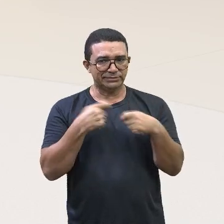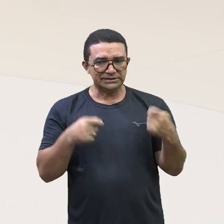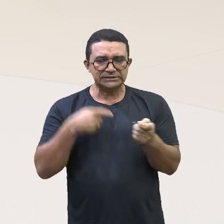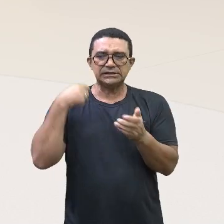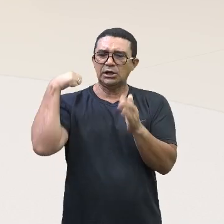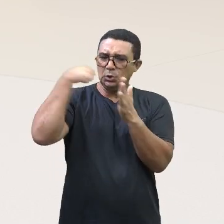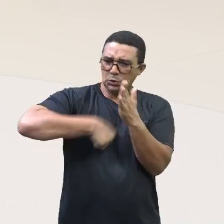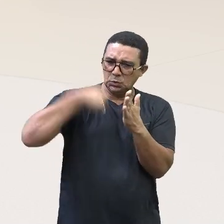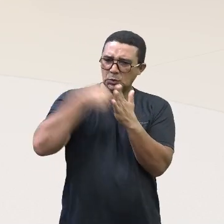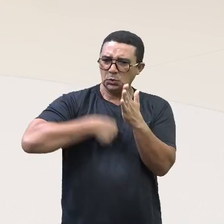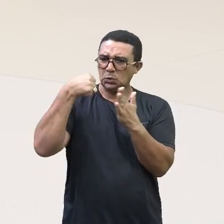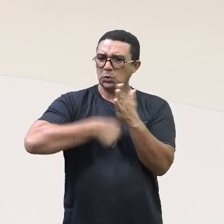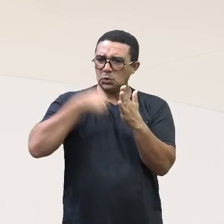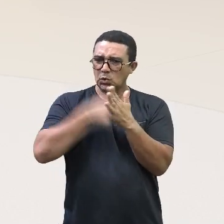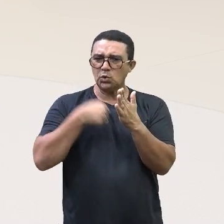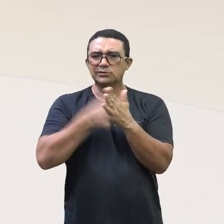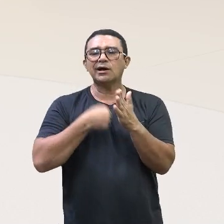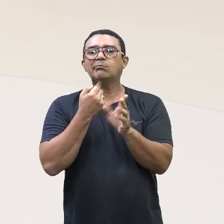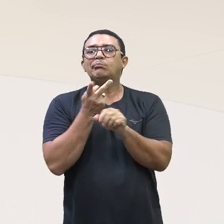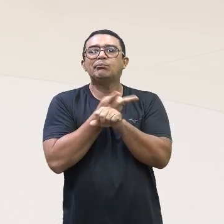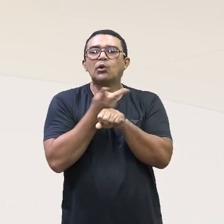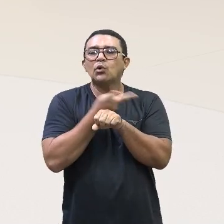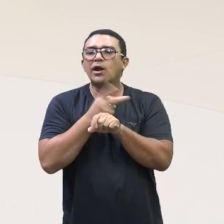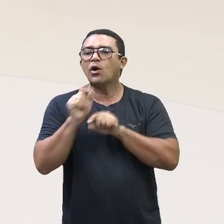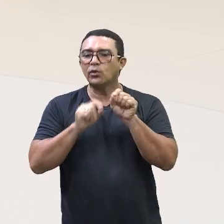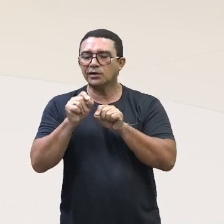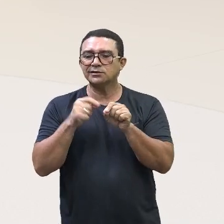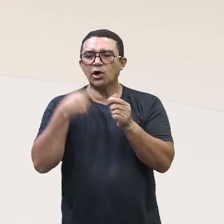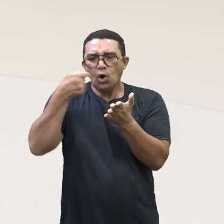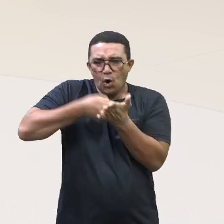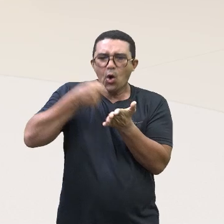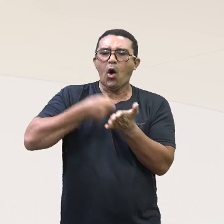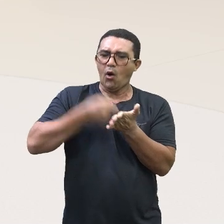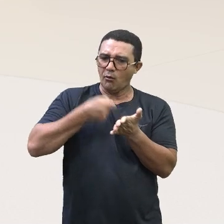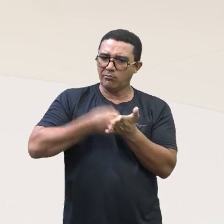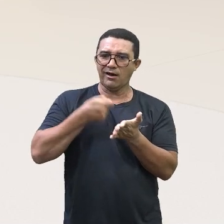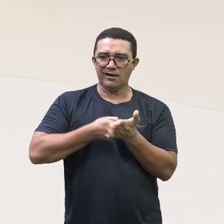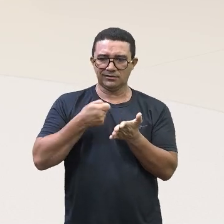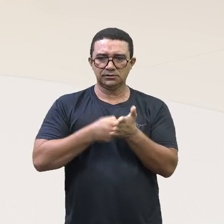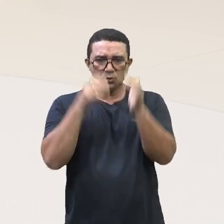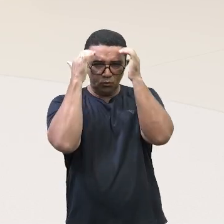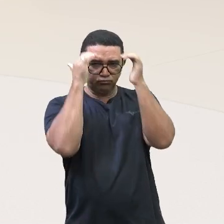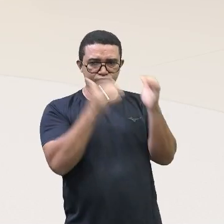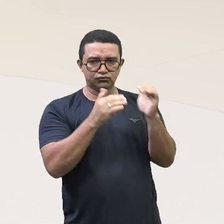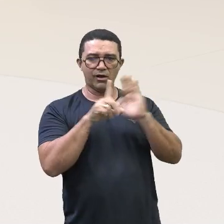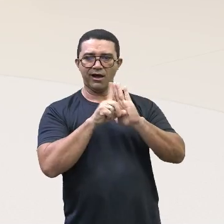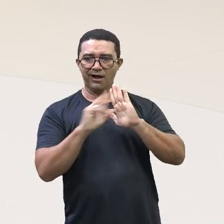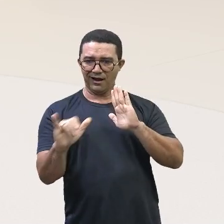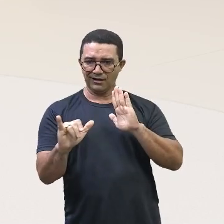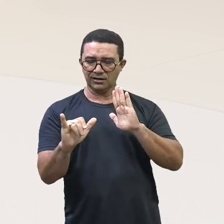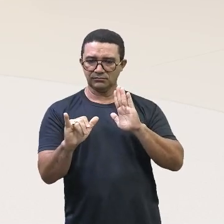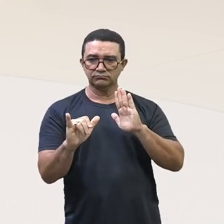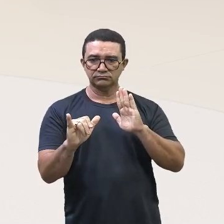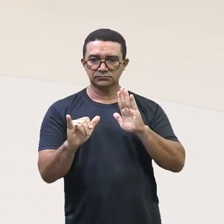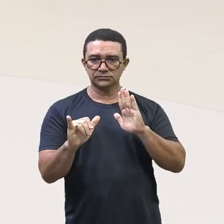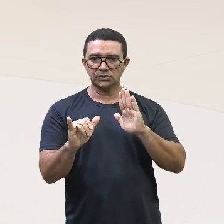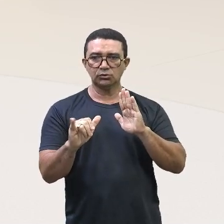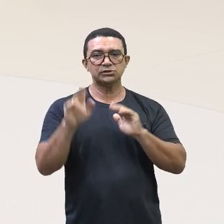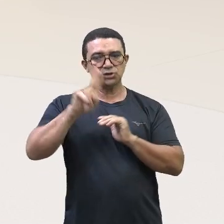que lutar, tem que buscar, temos que exigir que essas leis